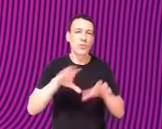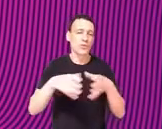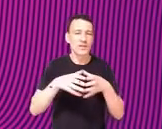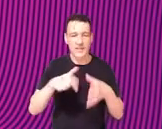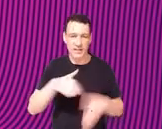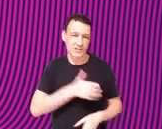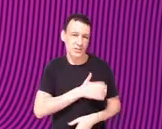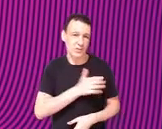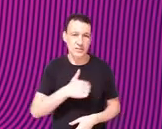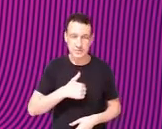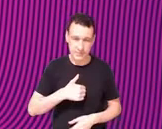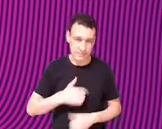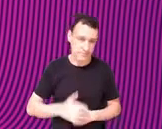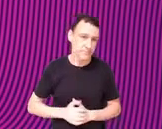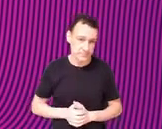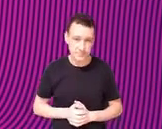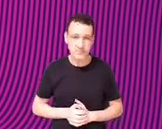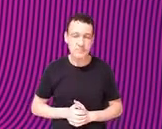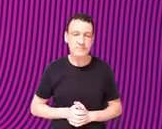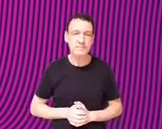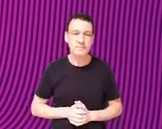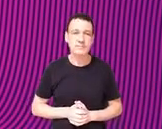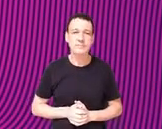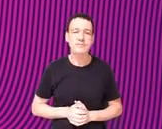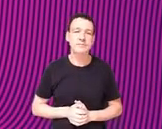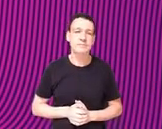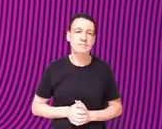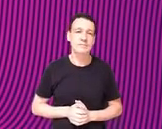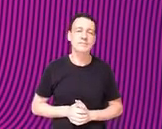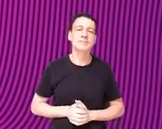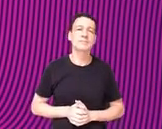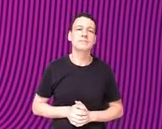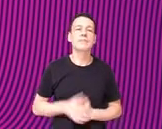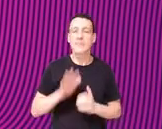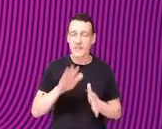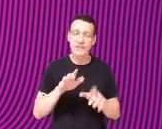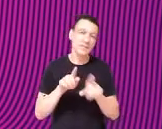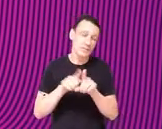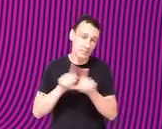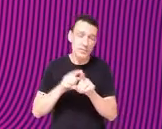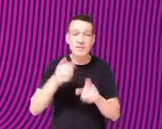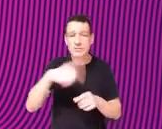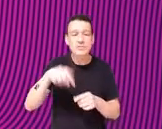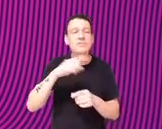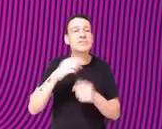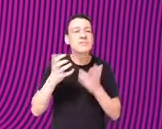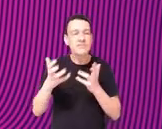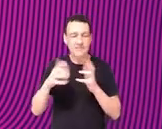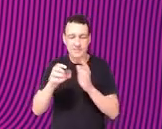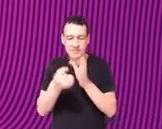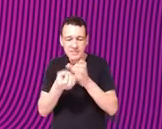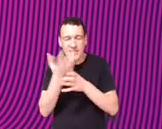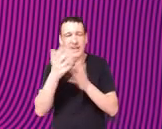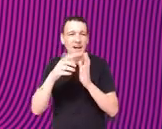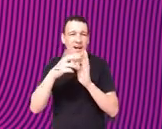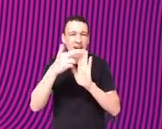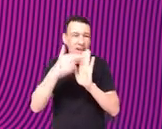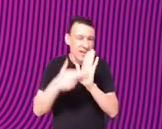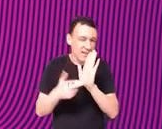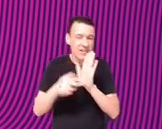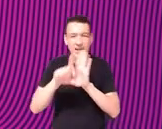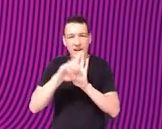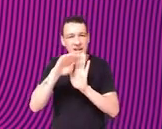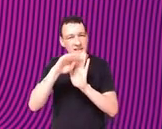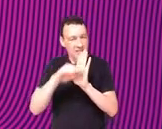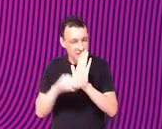que é o conteúdo científico em políticas que influenciem as agências, os governos, os decisores